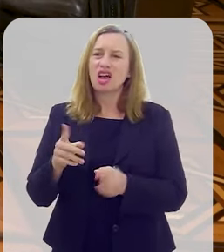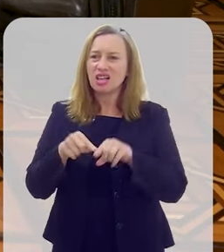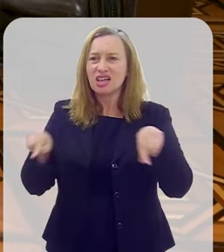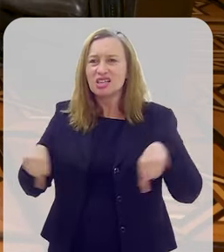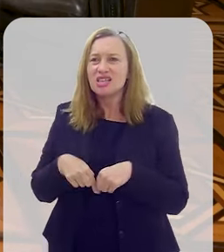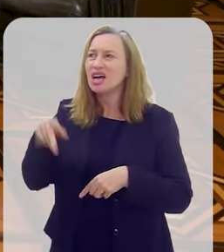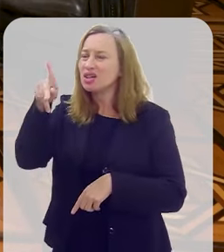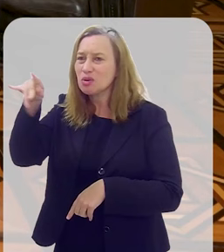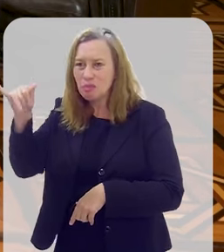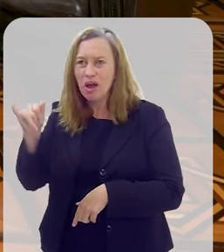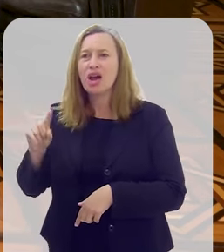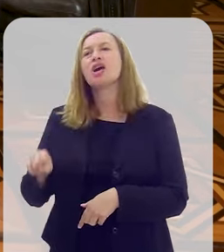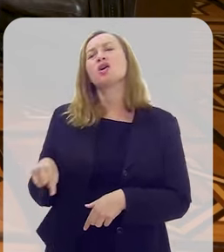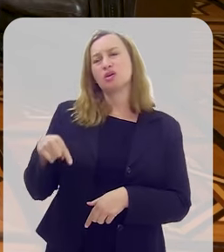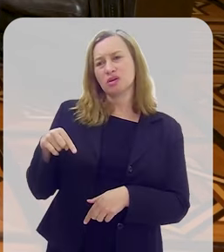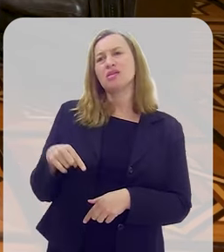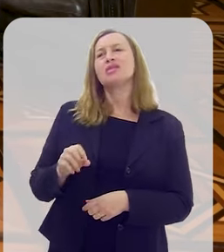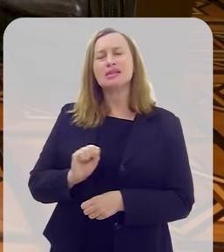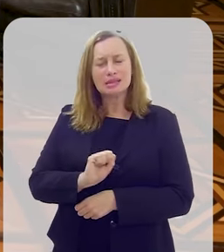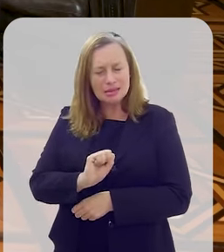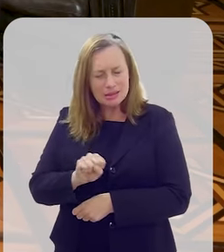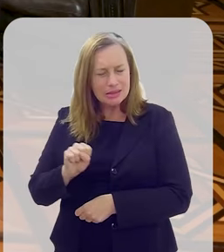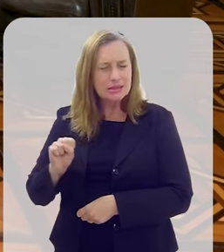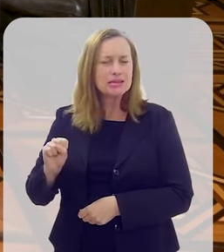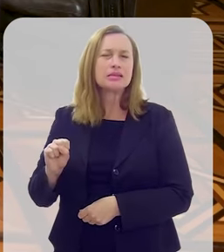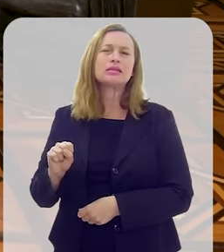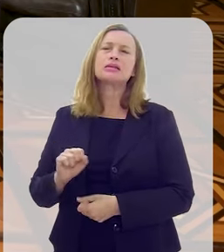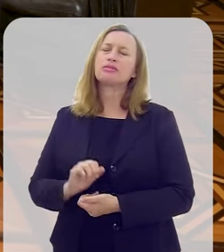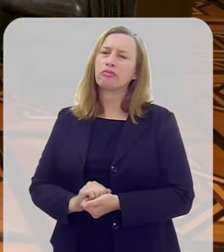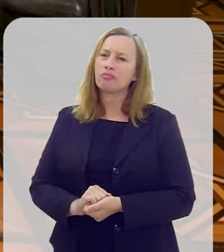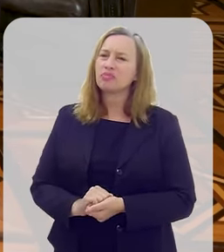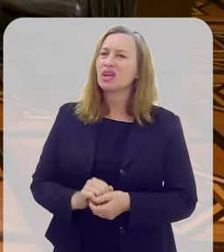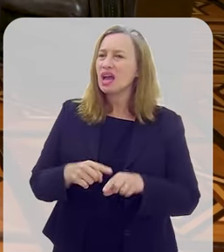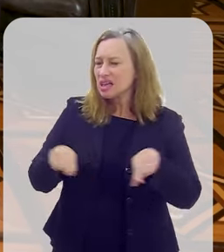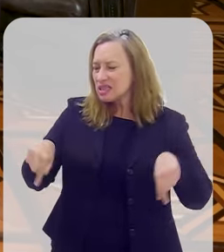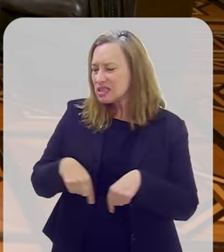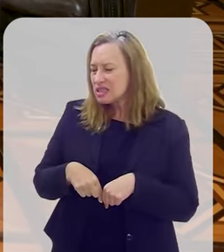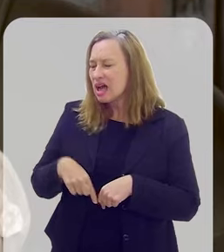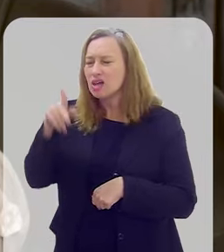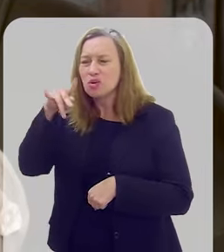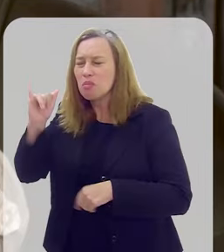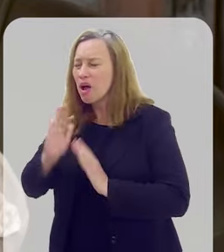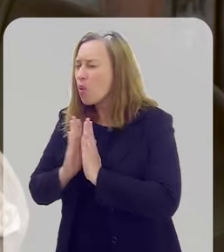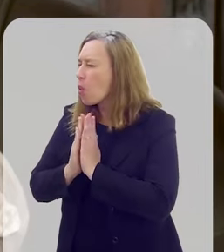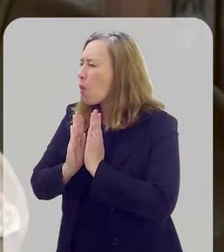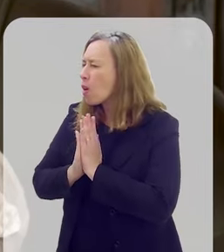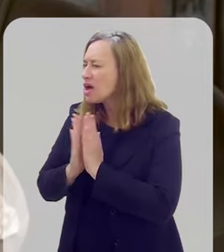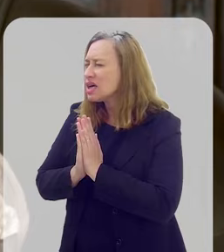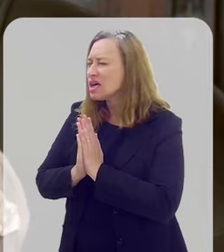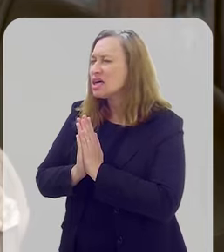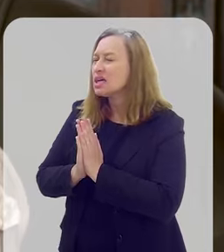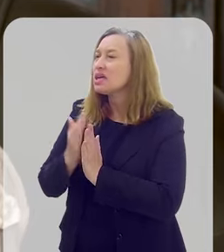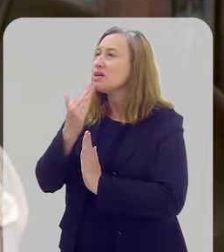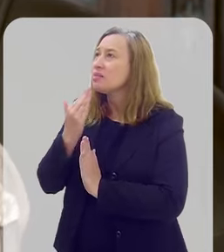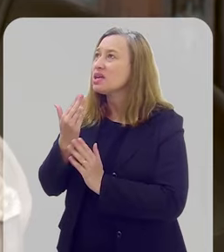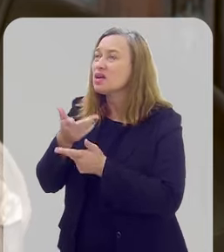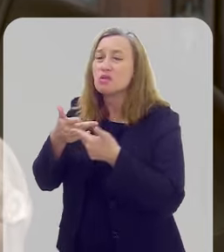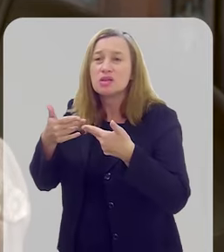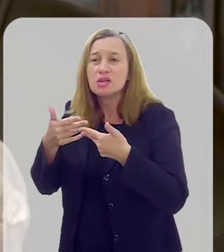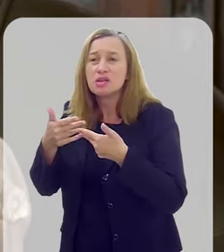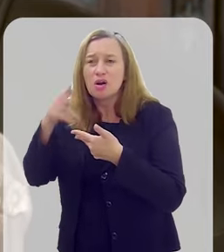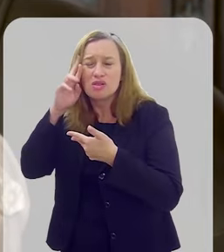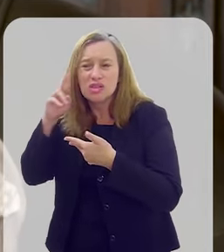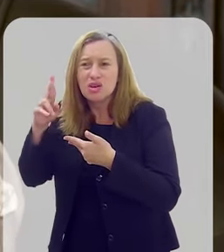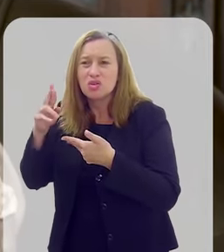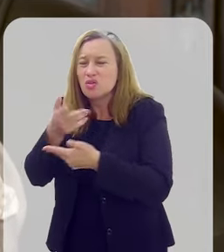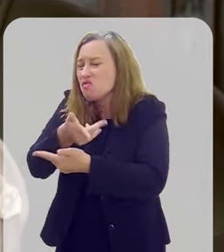música do pai é o próximo singo né é o próximo singo meu Deus Sala do Pai eu orei ao Senhor e pedi para ele me porque são